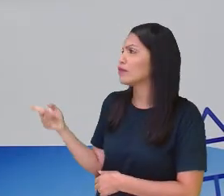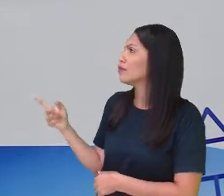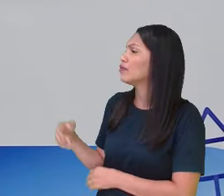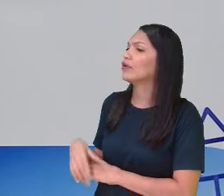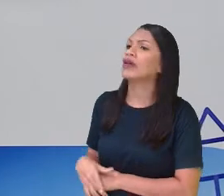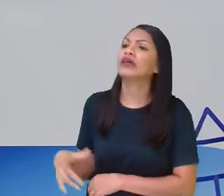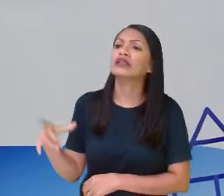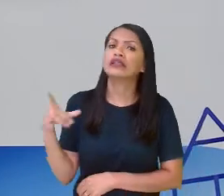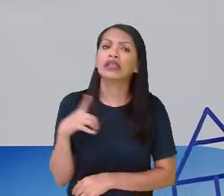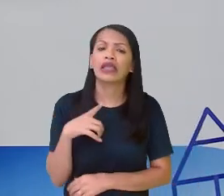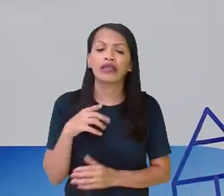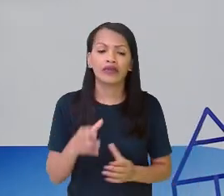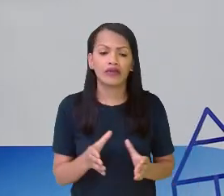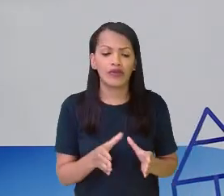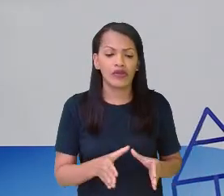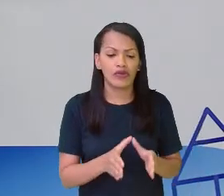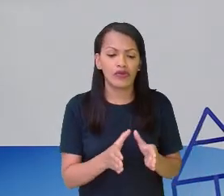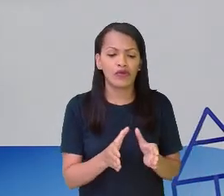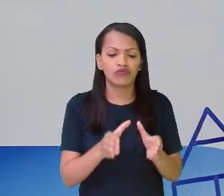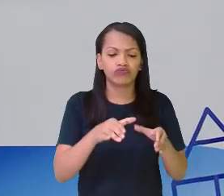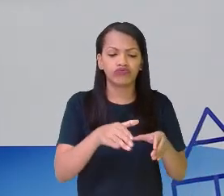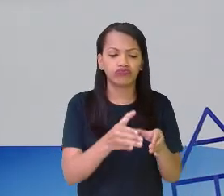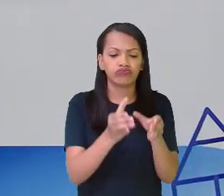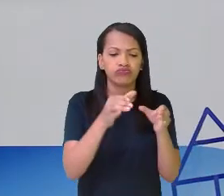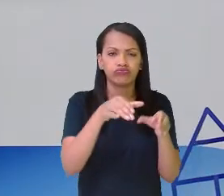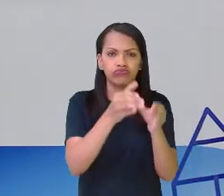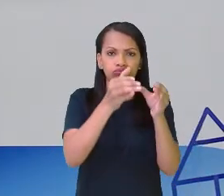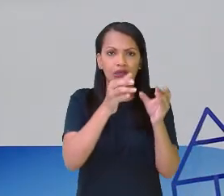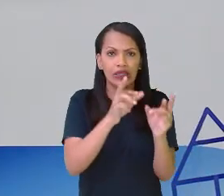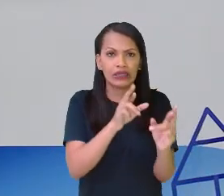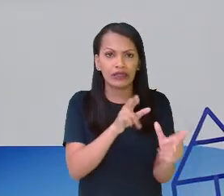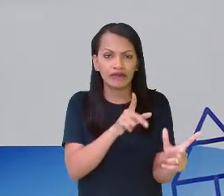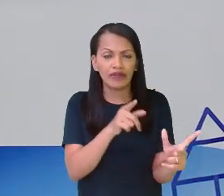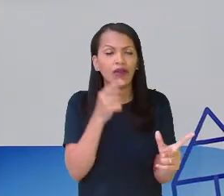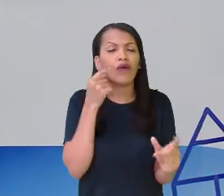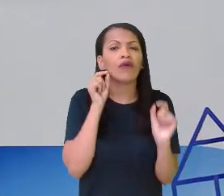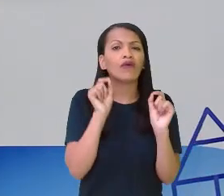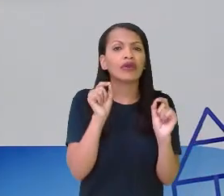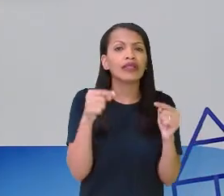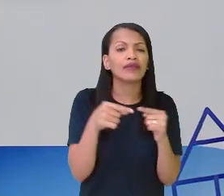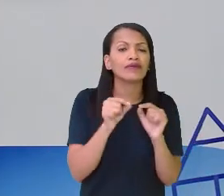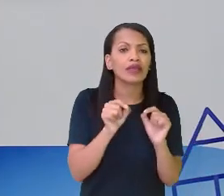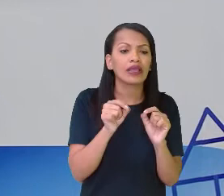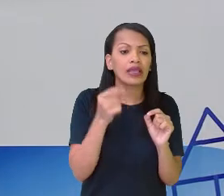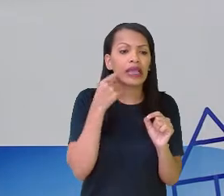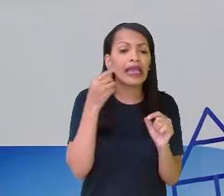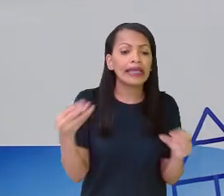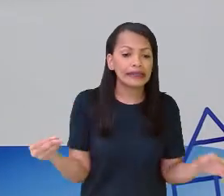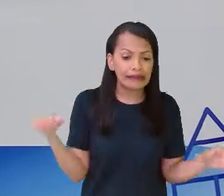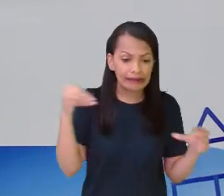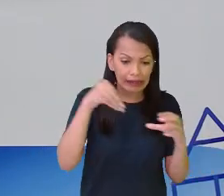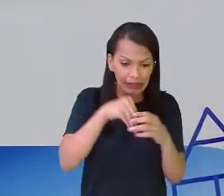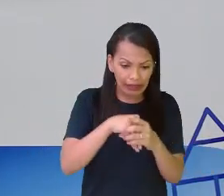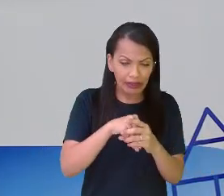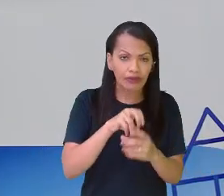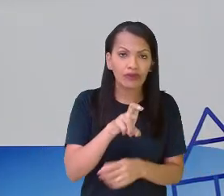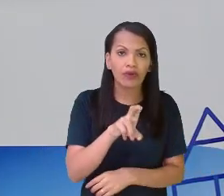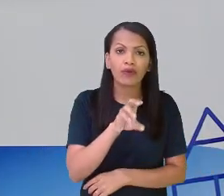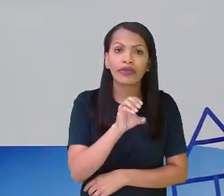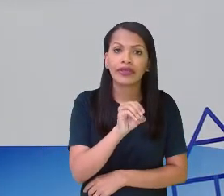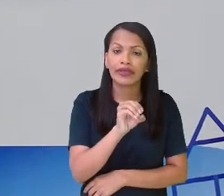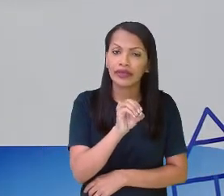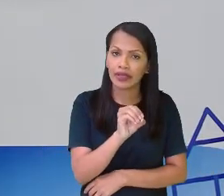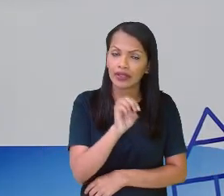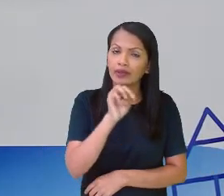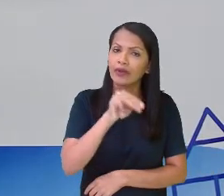têm formatos diferentes. O que é que elas têm em comum? A capacidade. As 2,